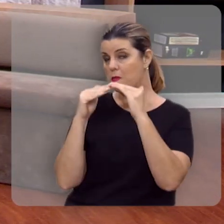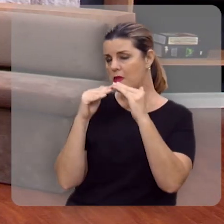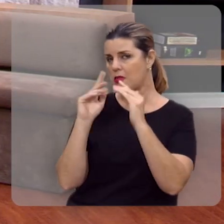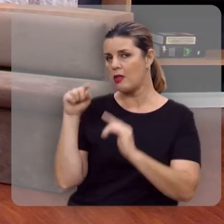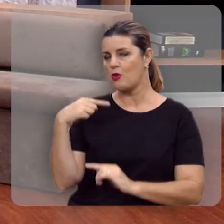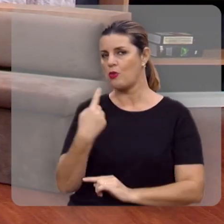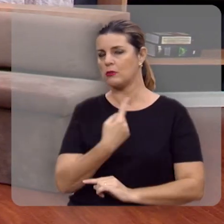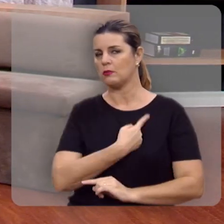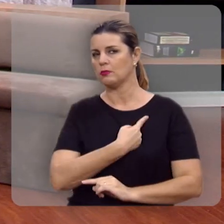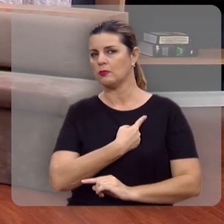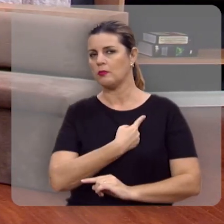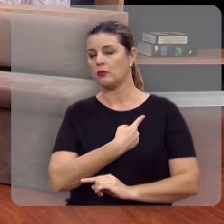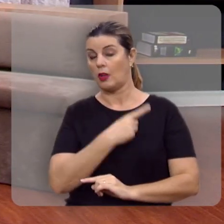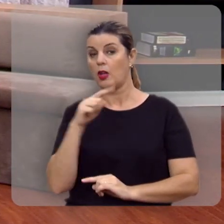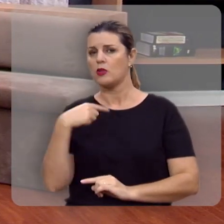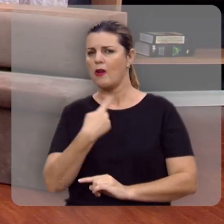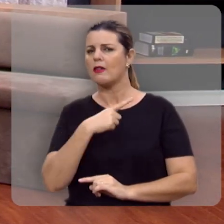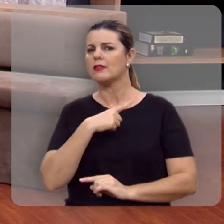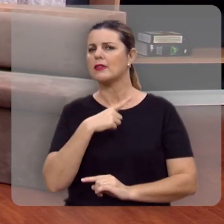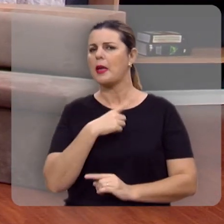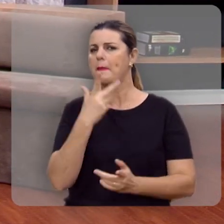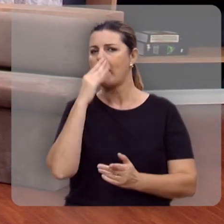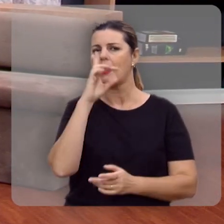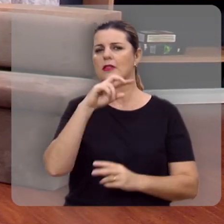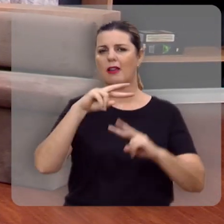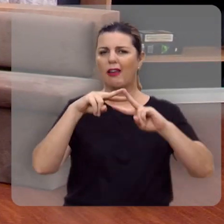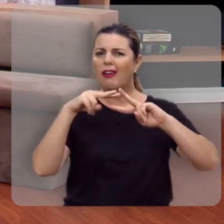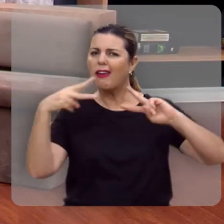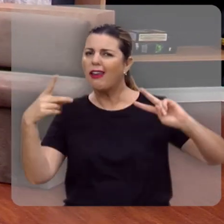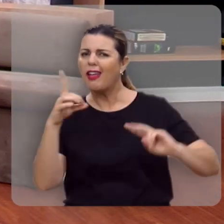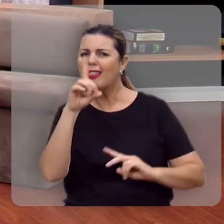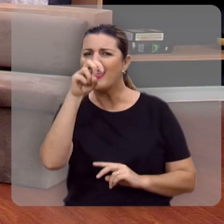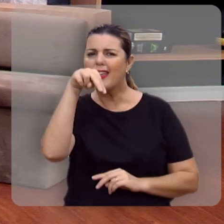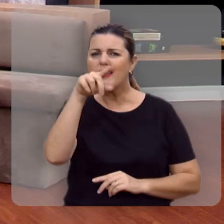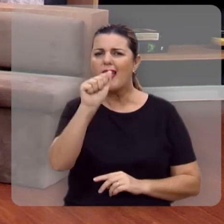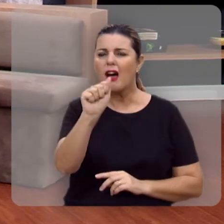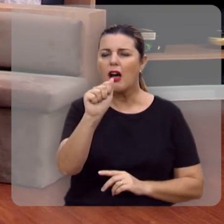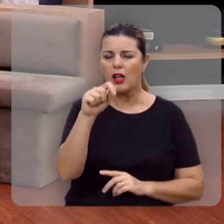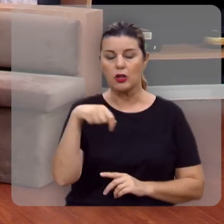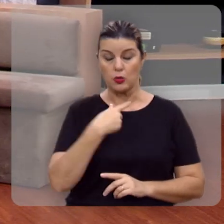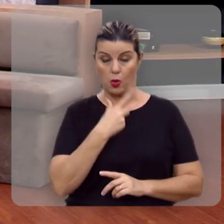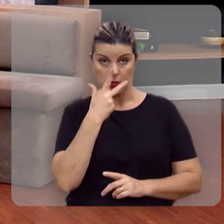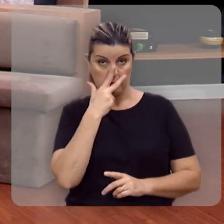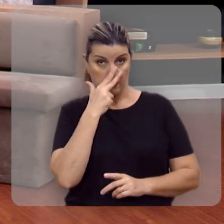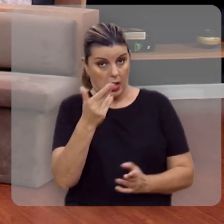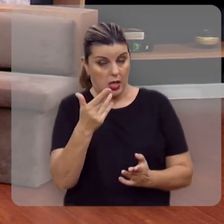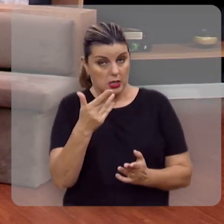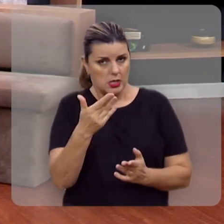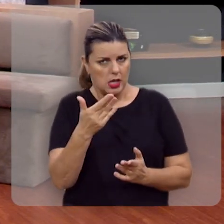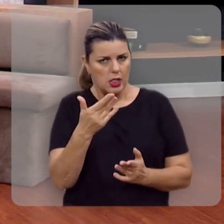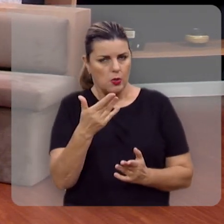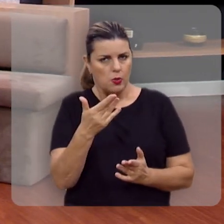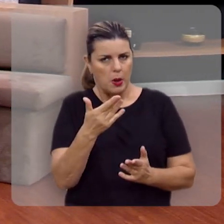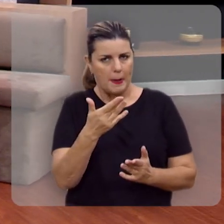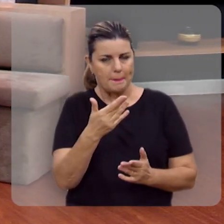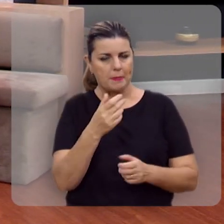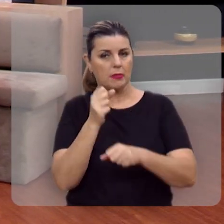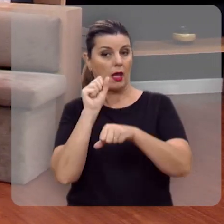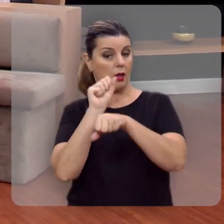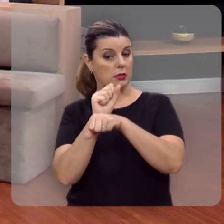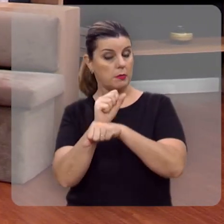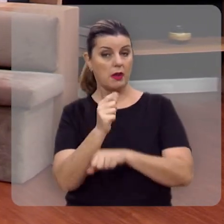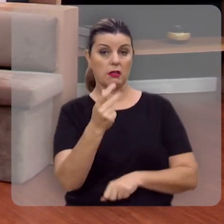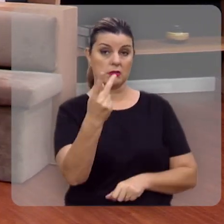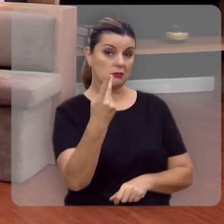veias. Nós temos o DNA de Pedro. Nós somos Pedro. A esperança